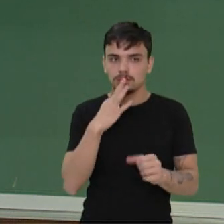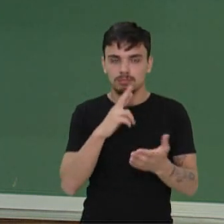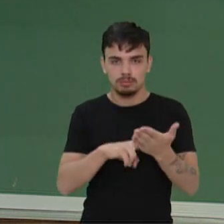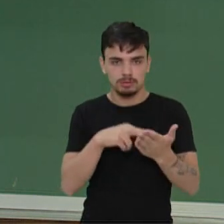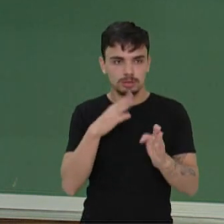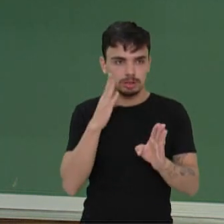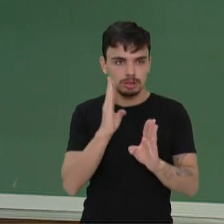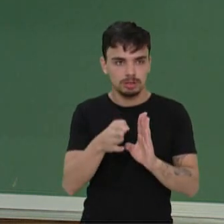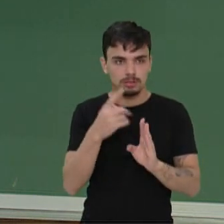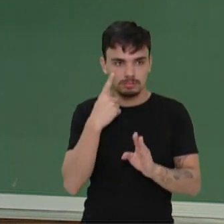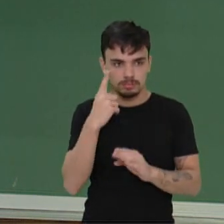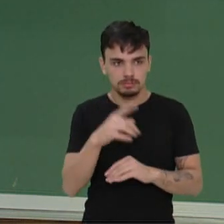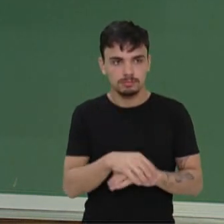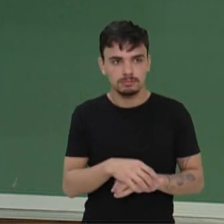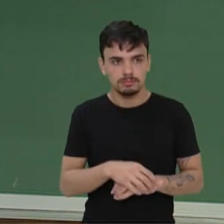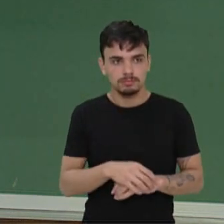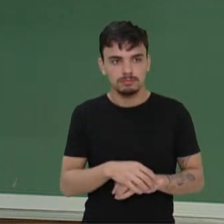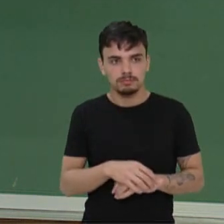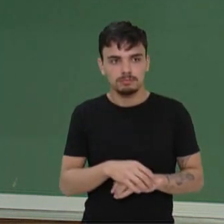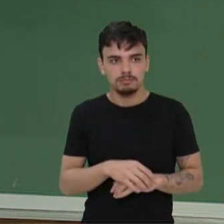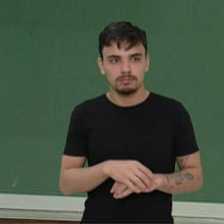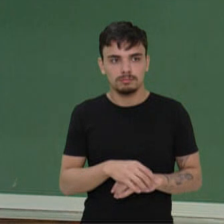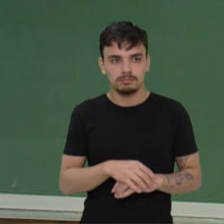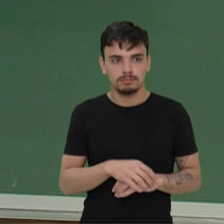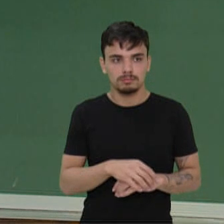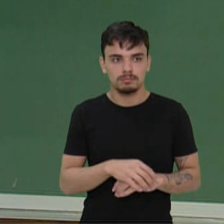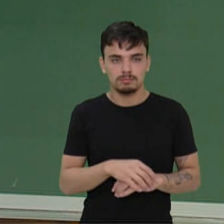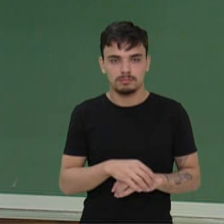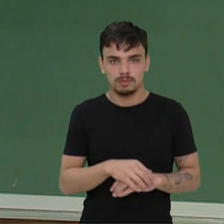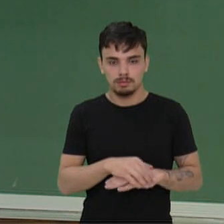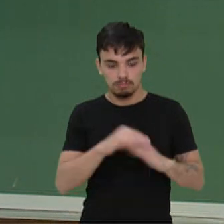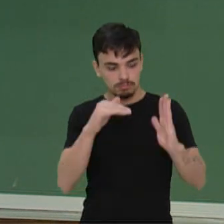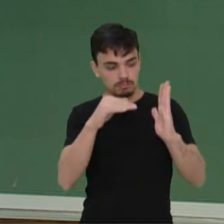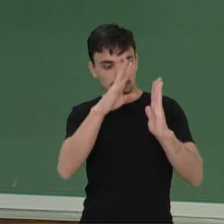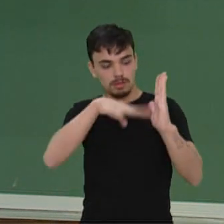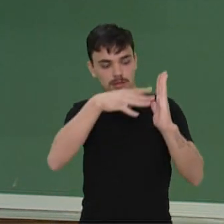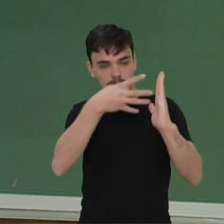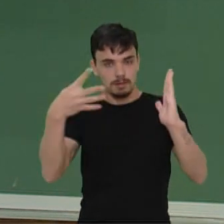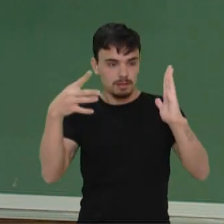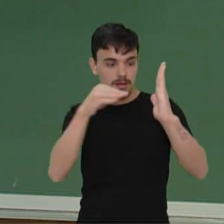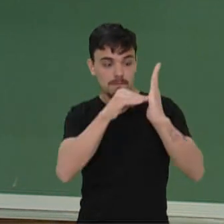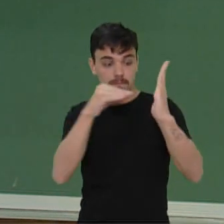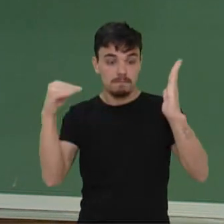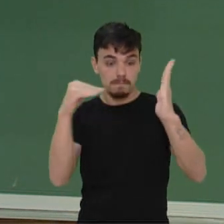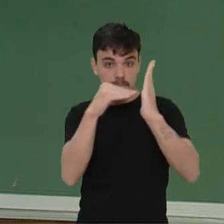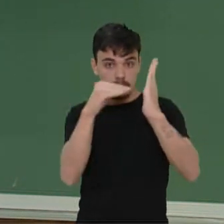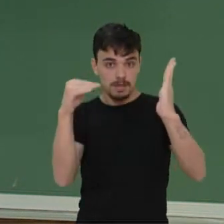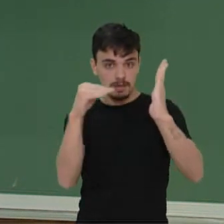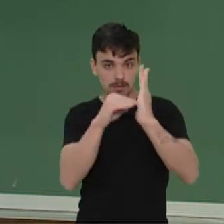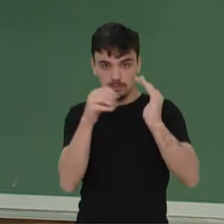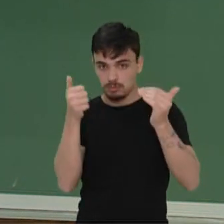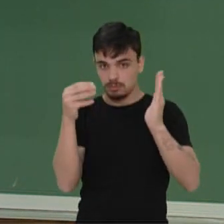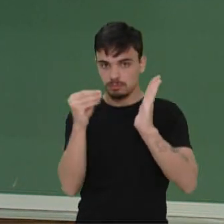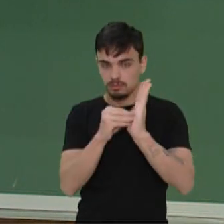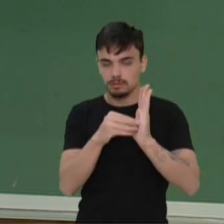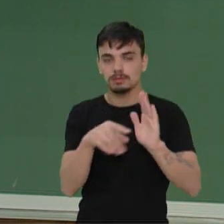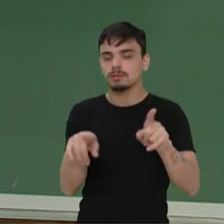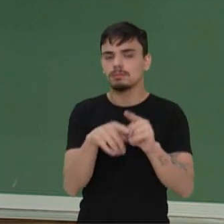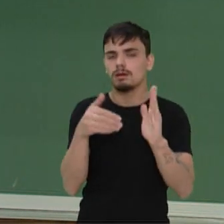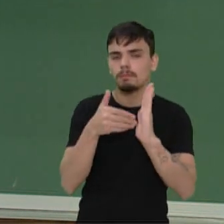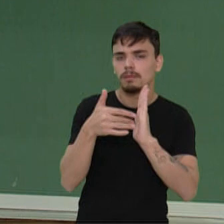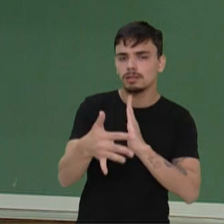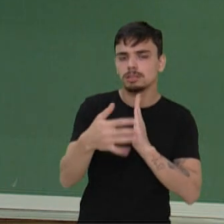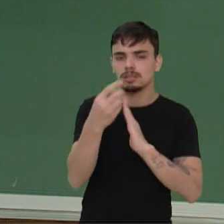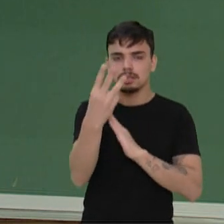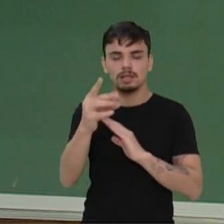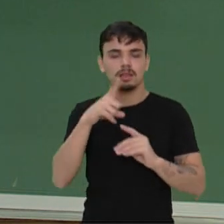Veja, o x do vértice eu coloquei aqui, ó, no meio da minha tabela, né? Na linha do meio. E a partir desse